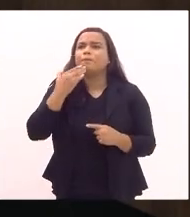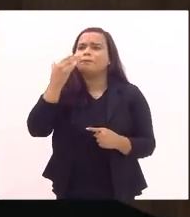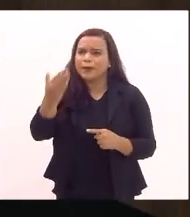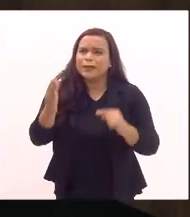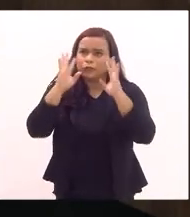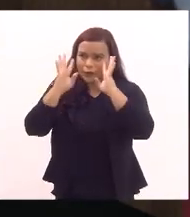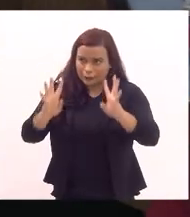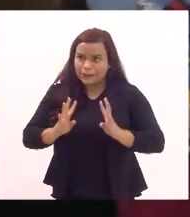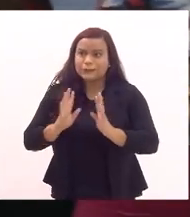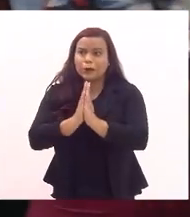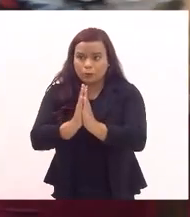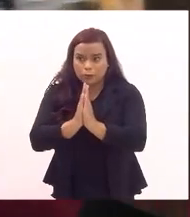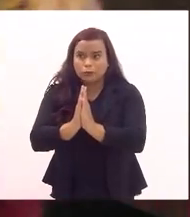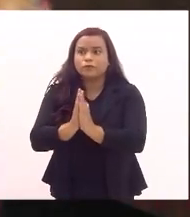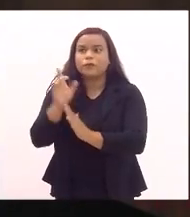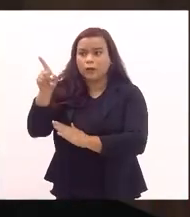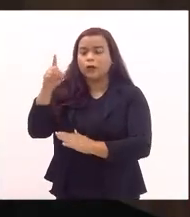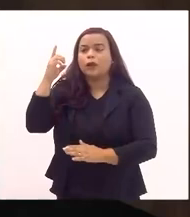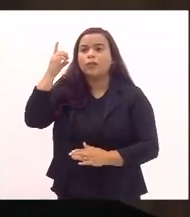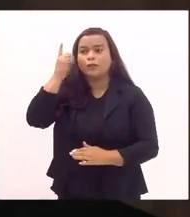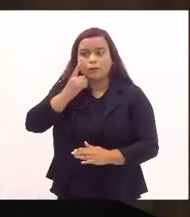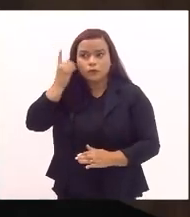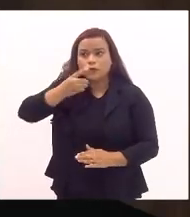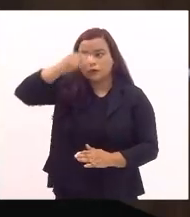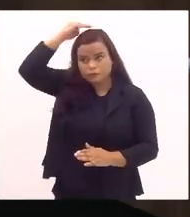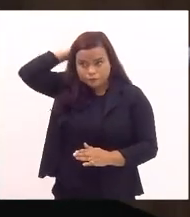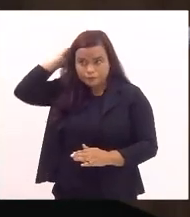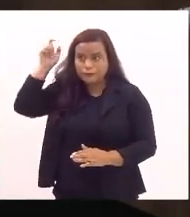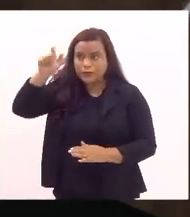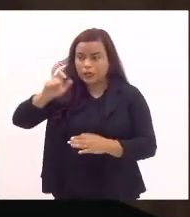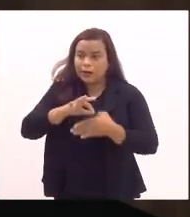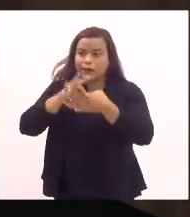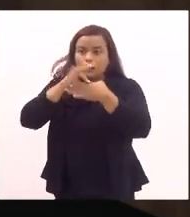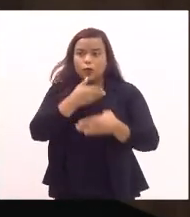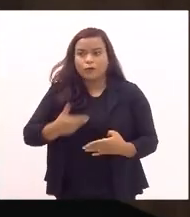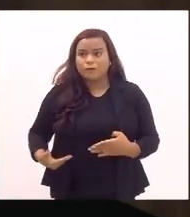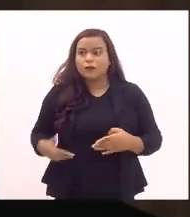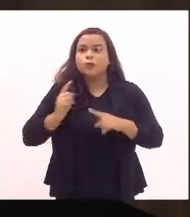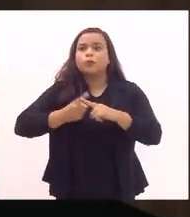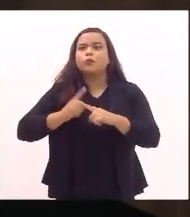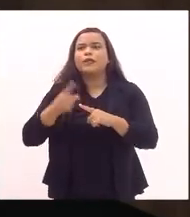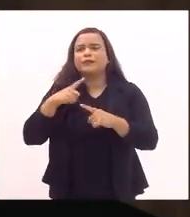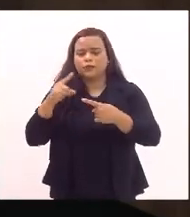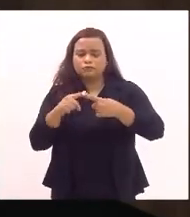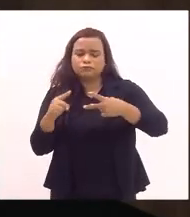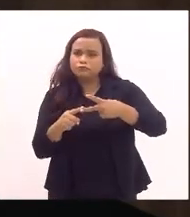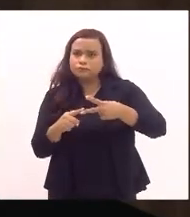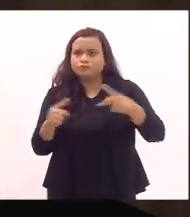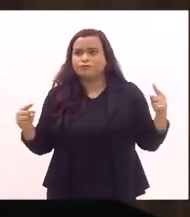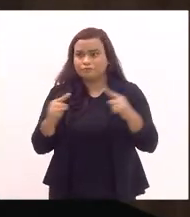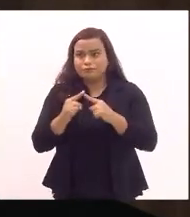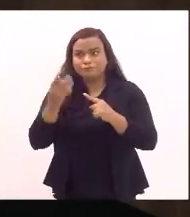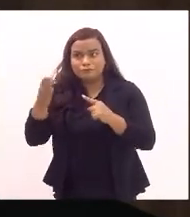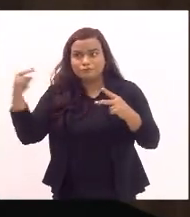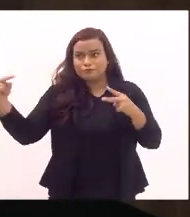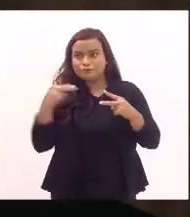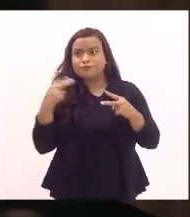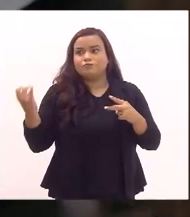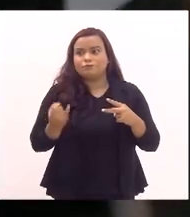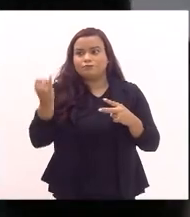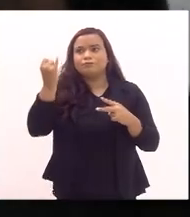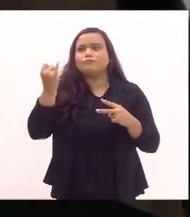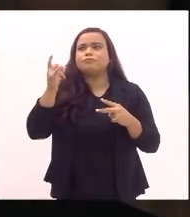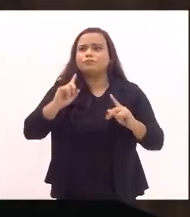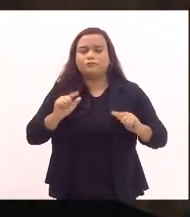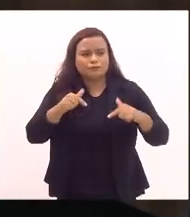do deputado Márcio Pacheco líder do governo porque são duas vertentes de uma mesma atuação a essa atuação